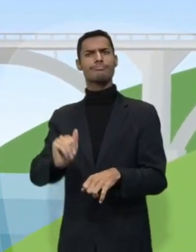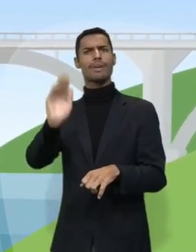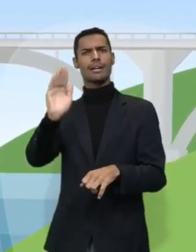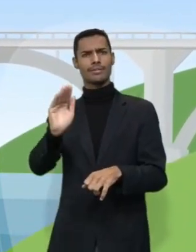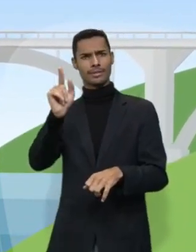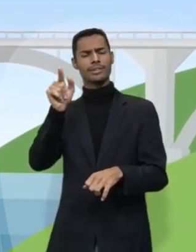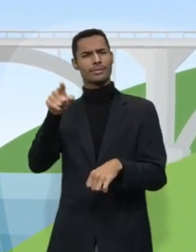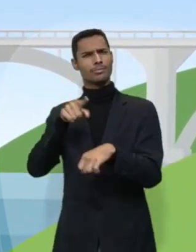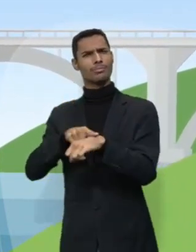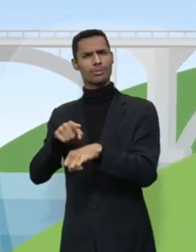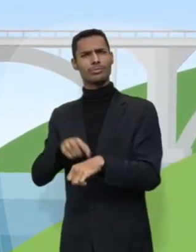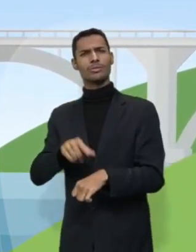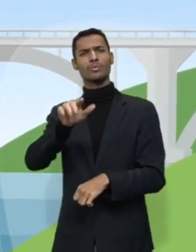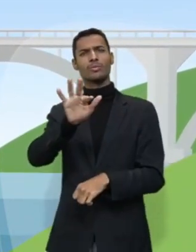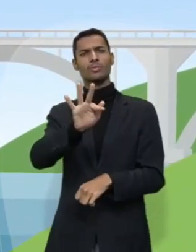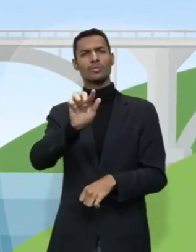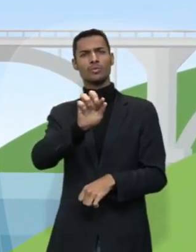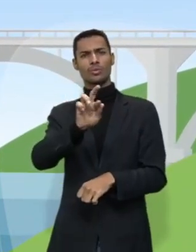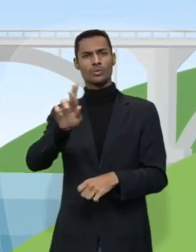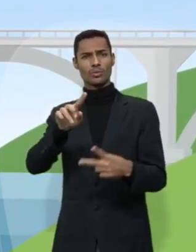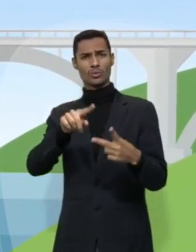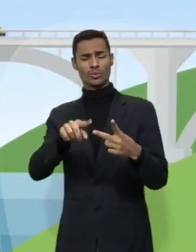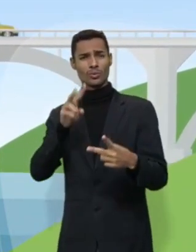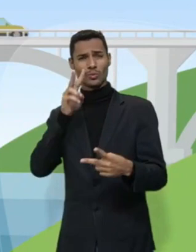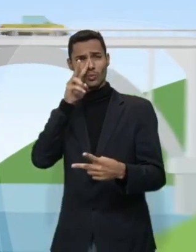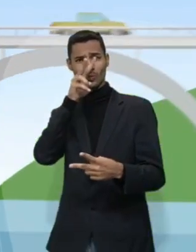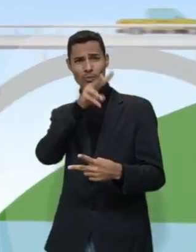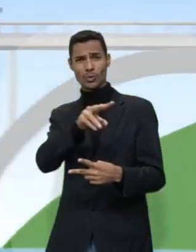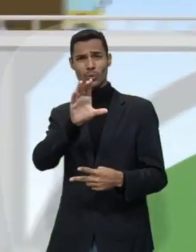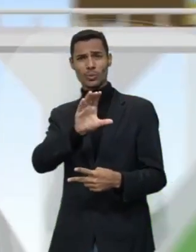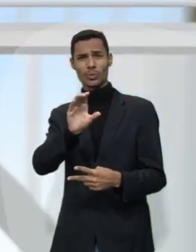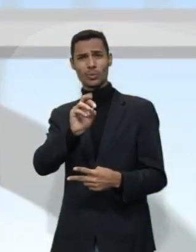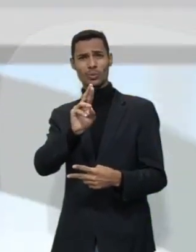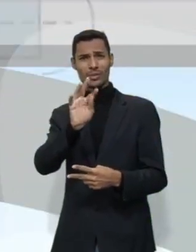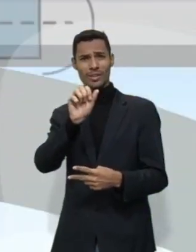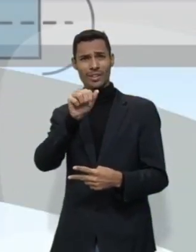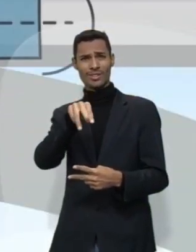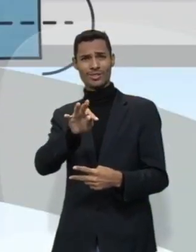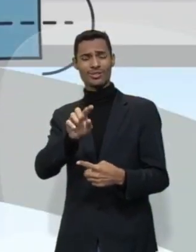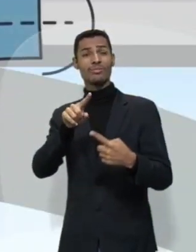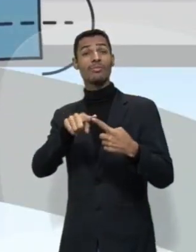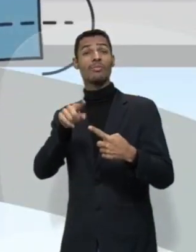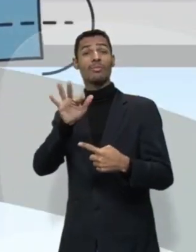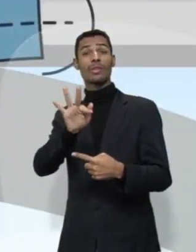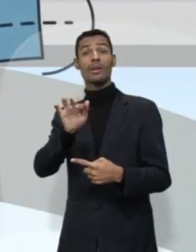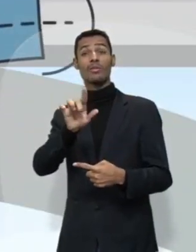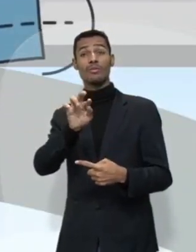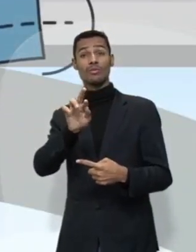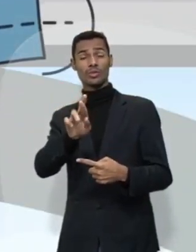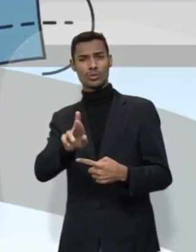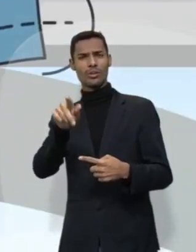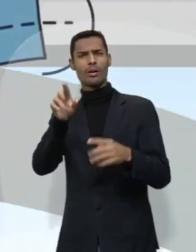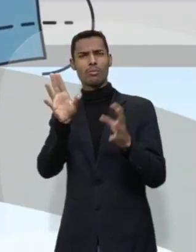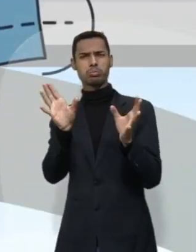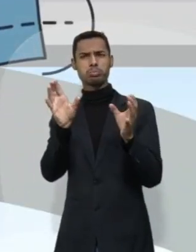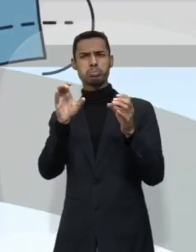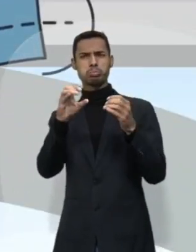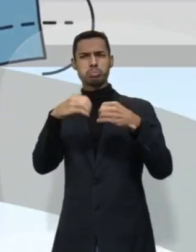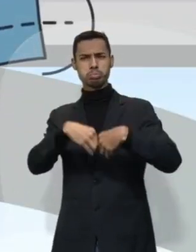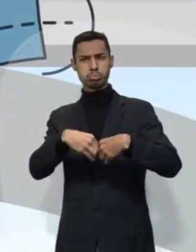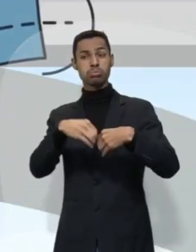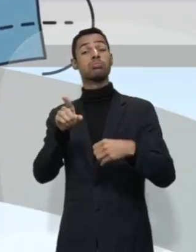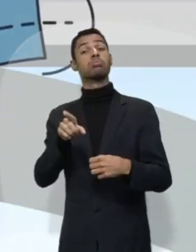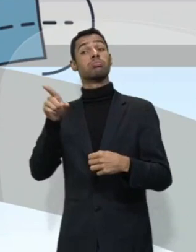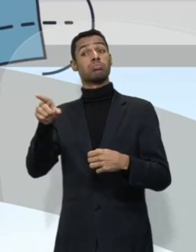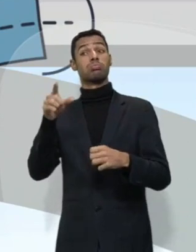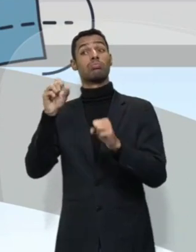mínimos do momento fletor e do esforço cortante. O momento fletor é um esforço que tende a curvar a viga, de